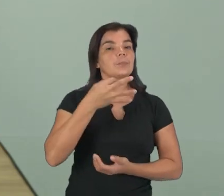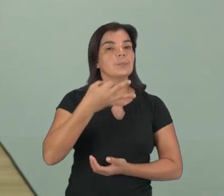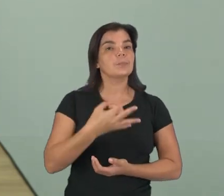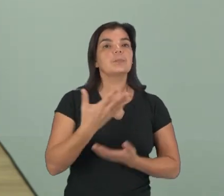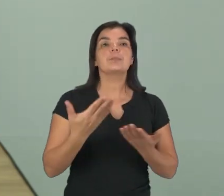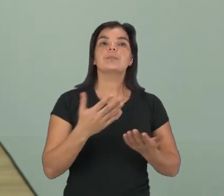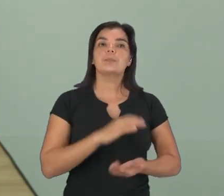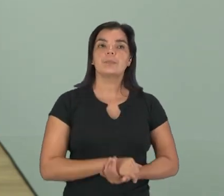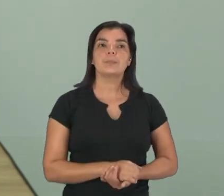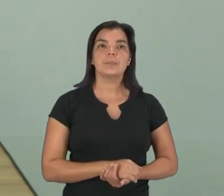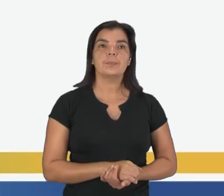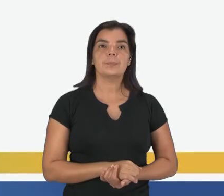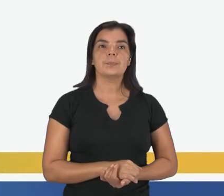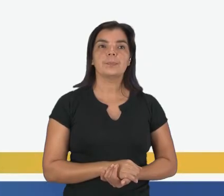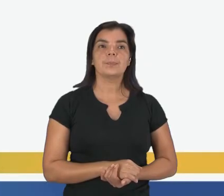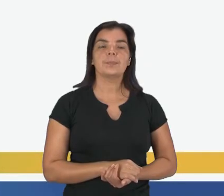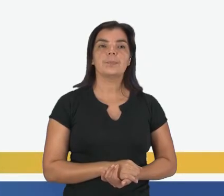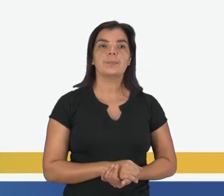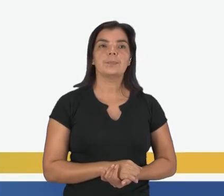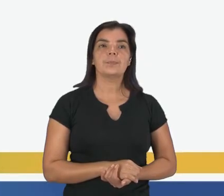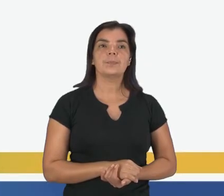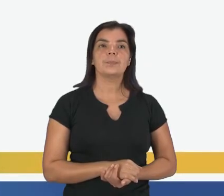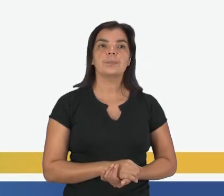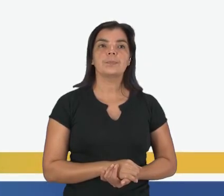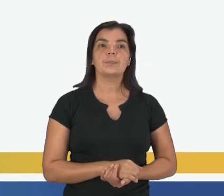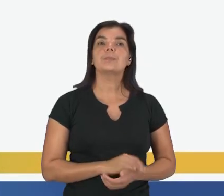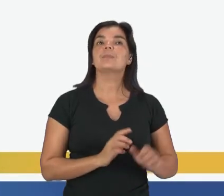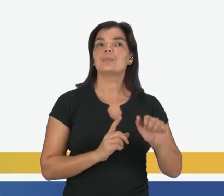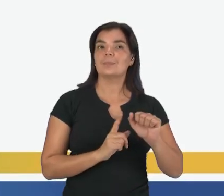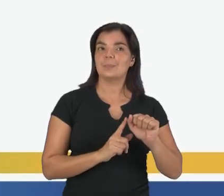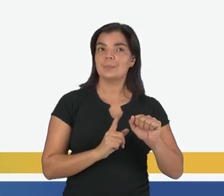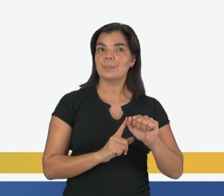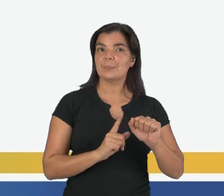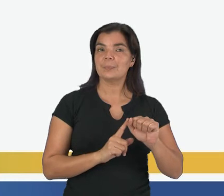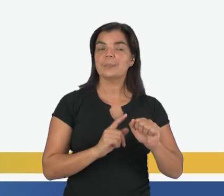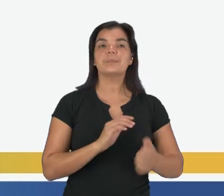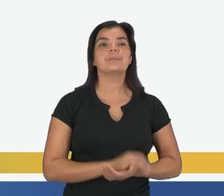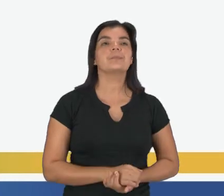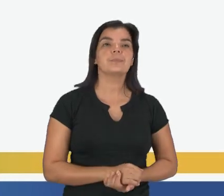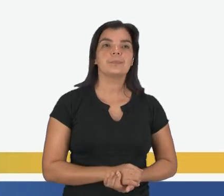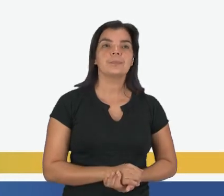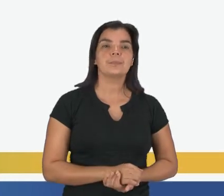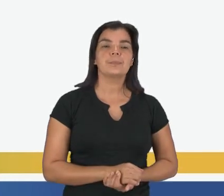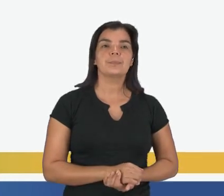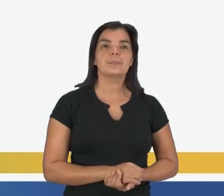alternativa aí só pode ser a letra A, não é isso?